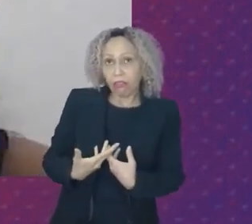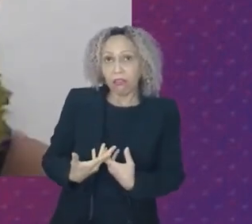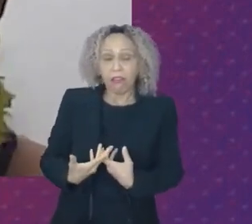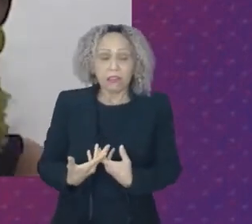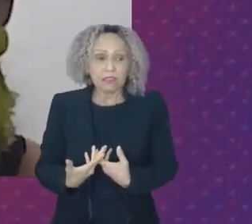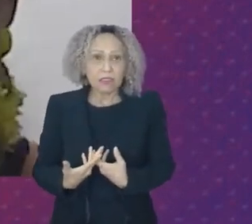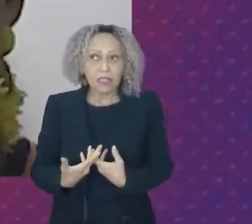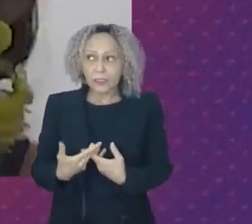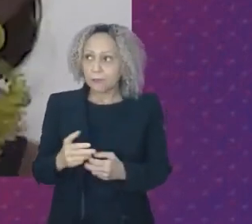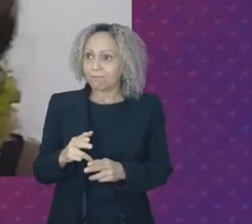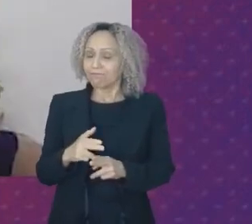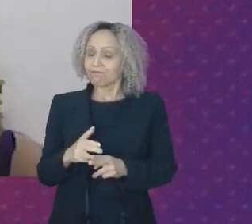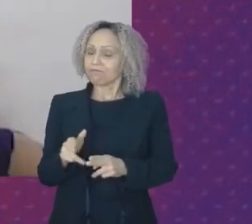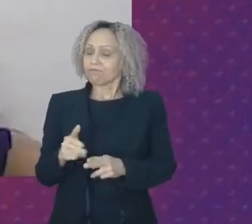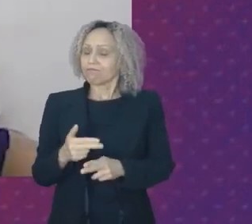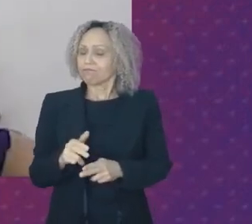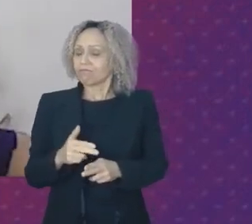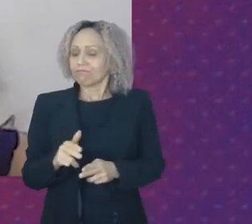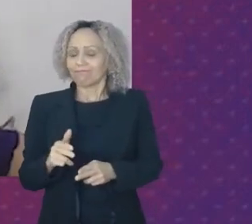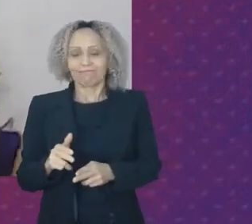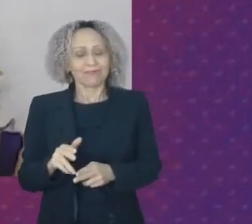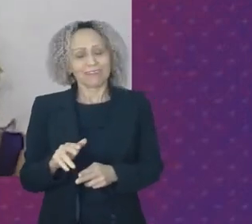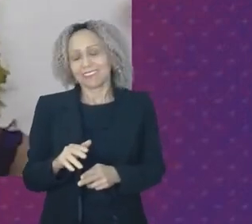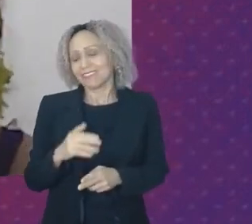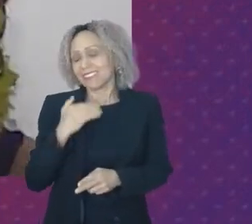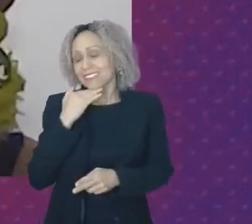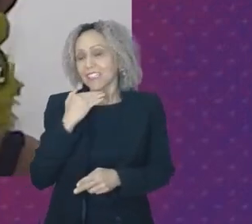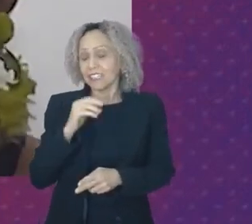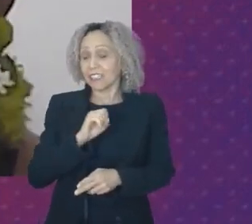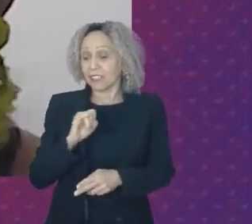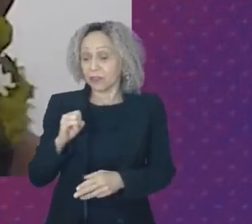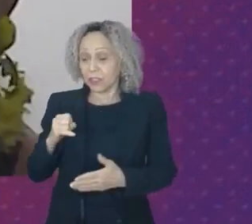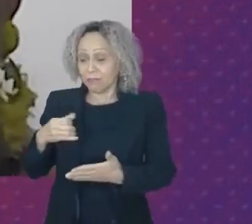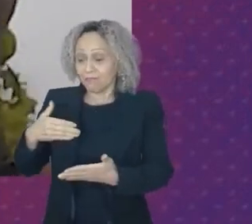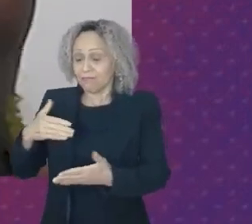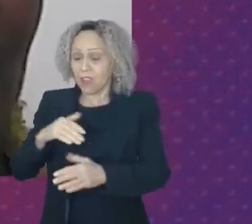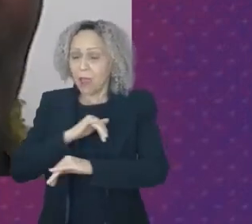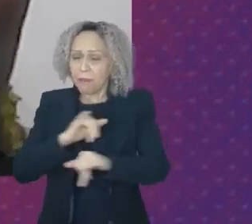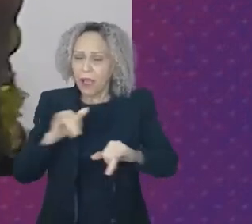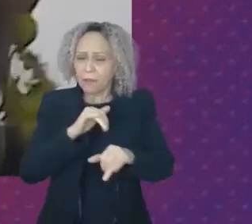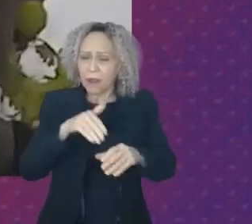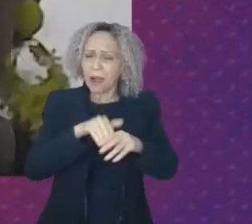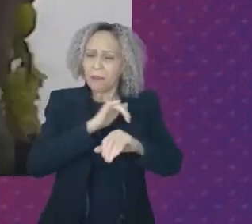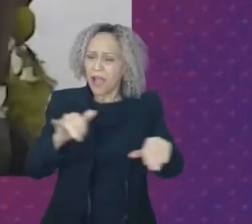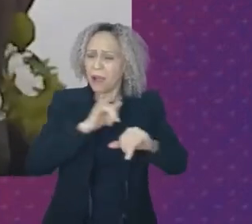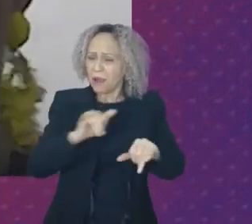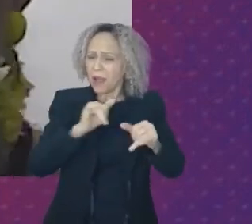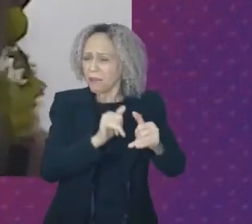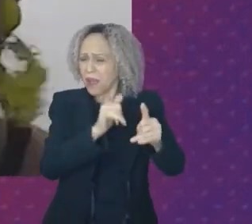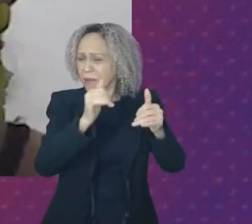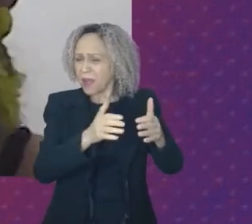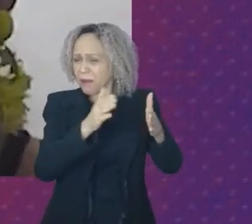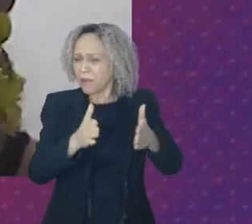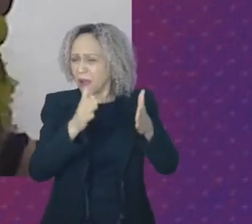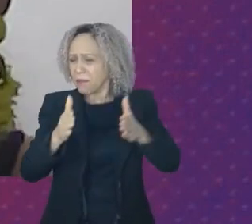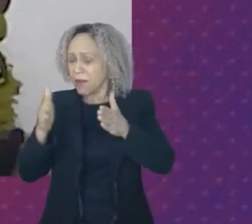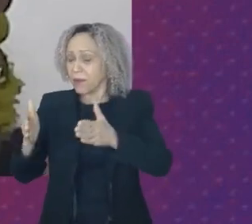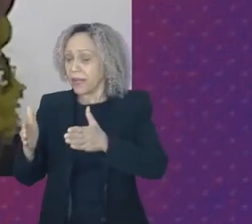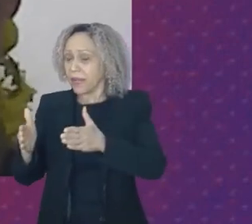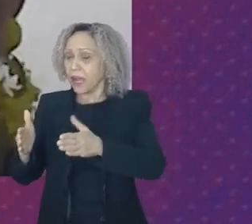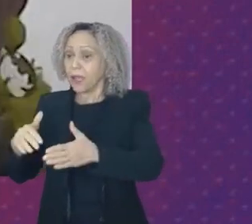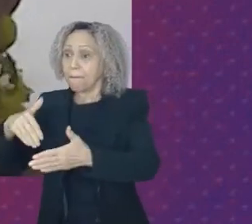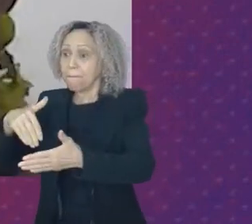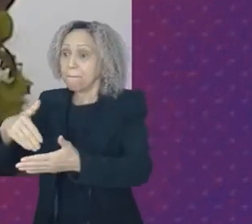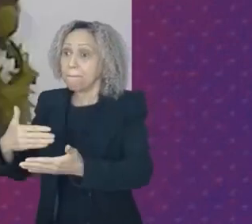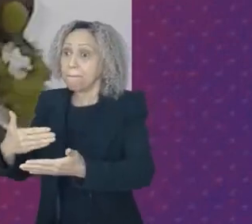transparece. Então, se você chega na reta final de campanha, principalmente para as candidaturas proporcionais, né,